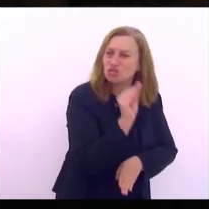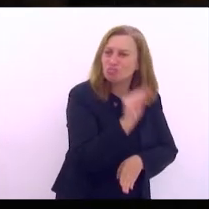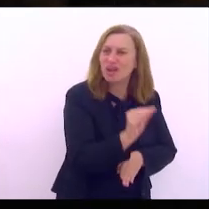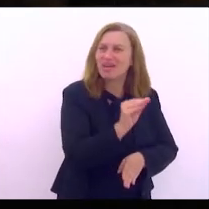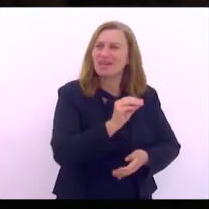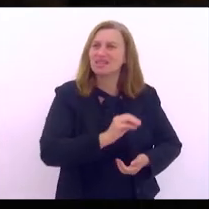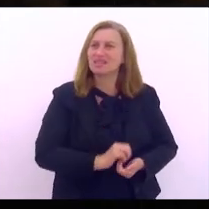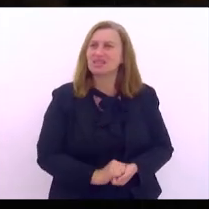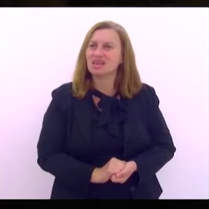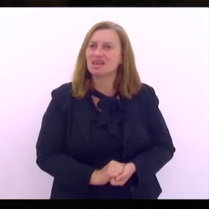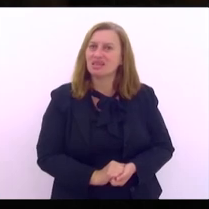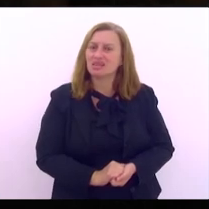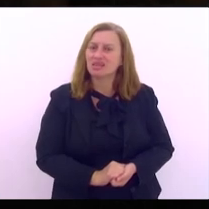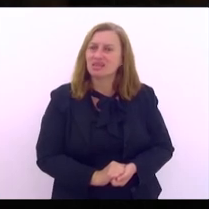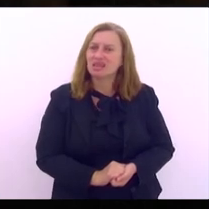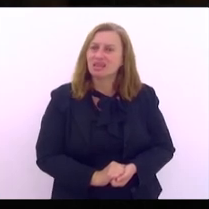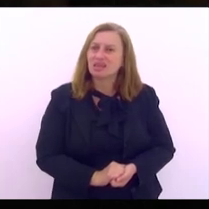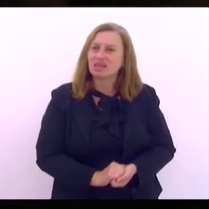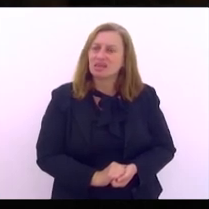mantém